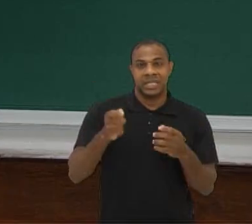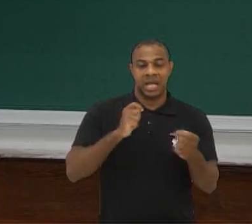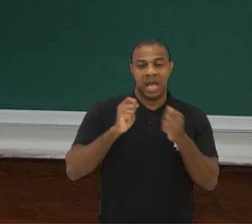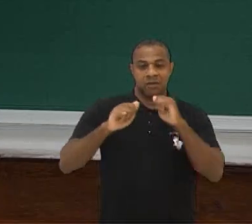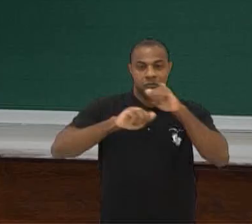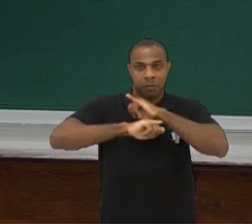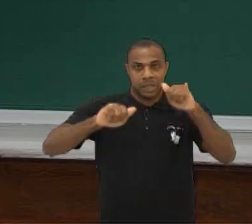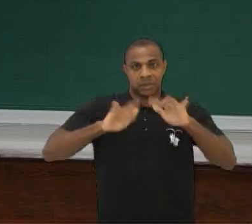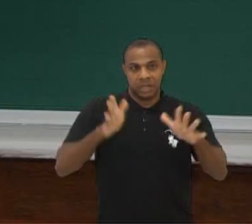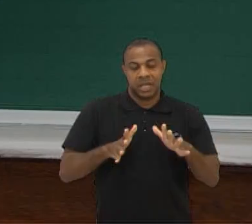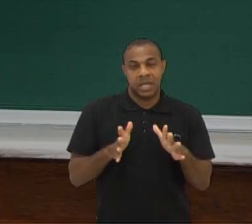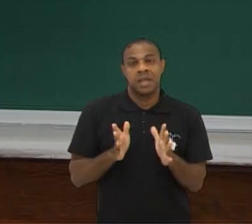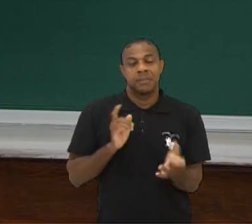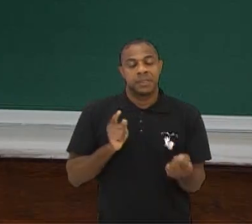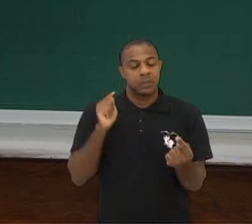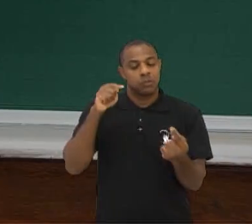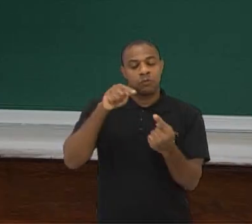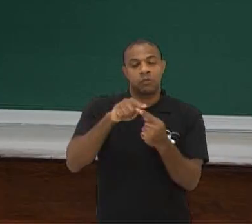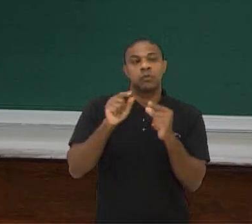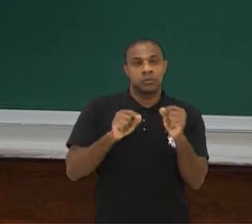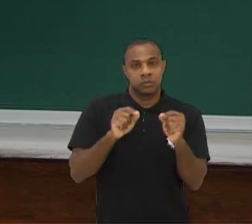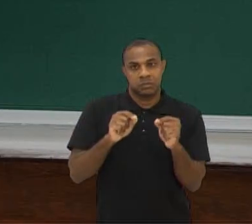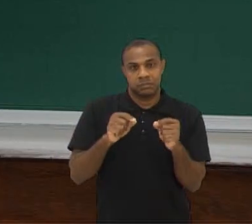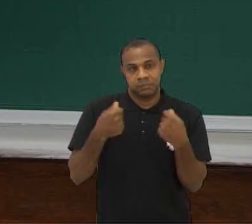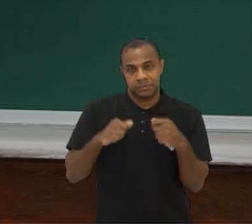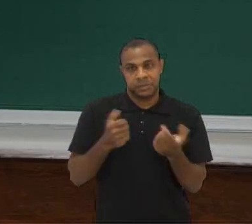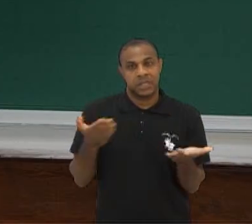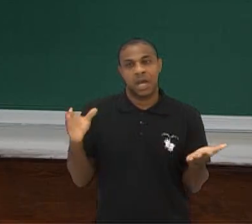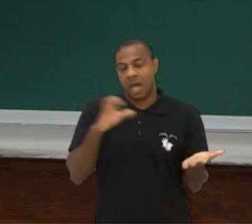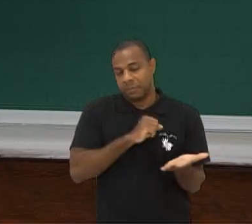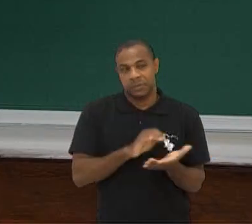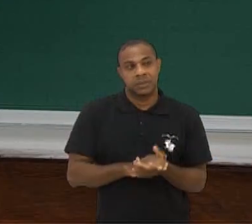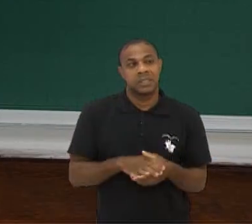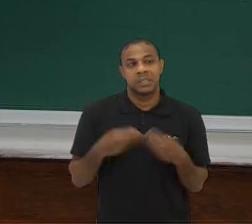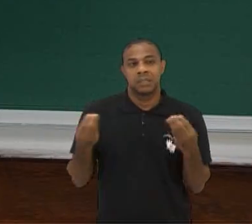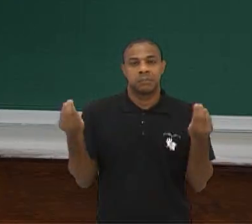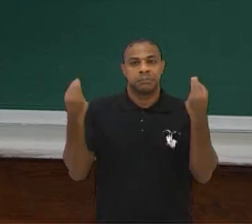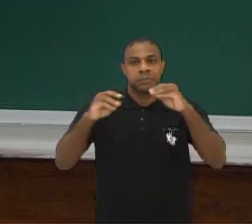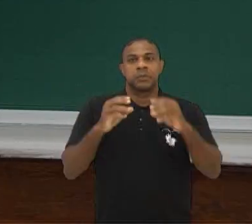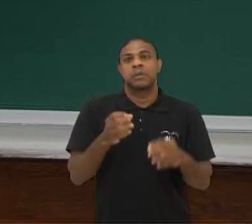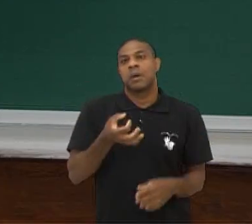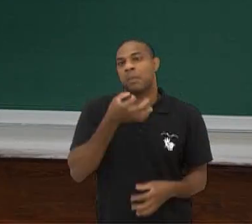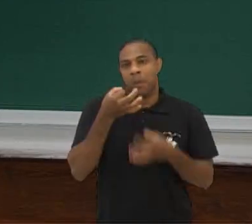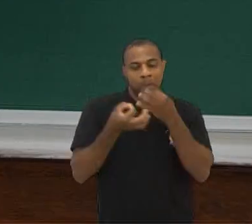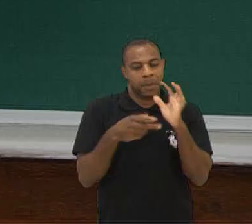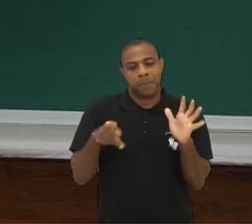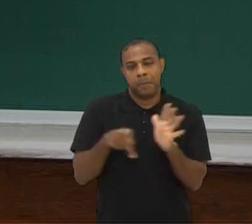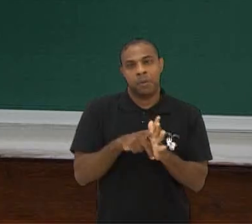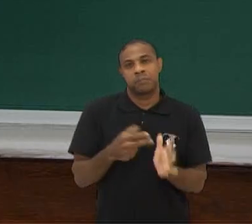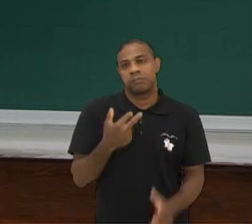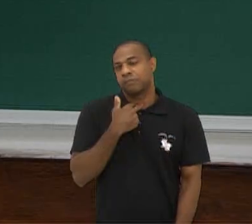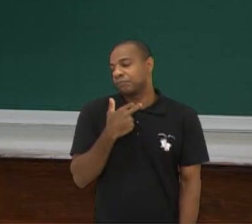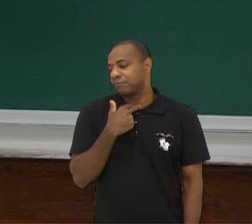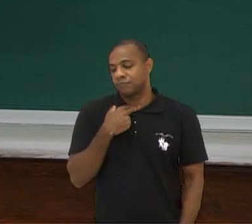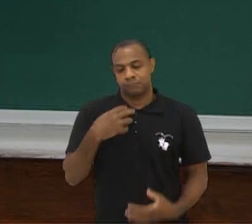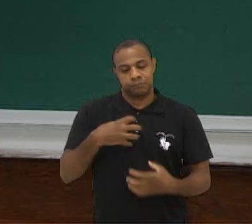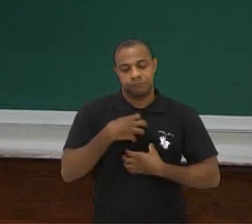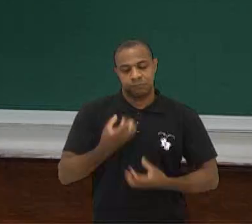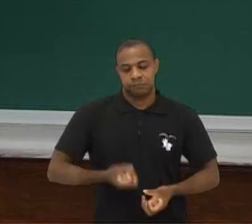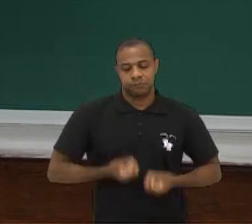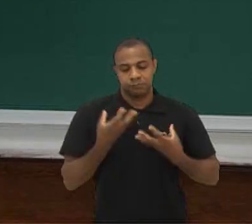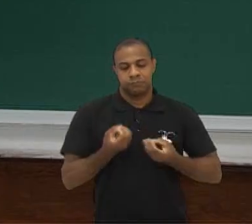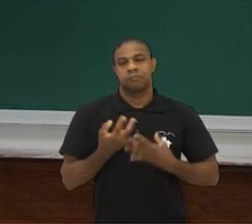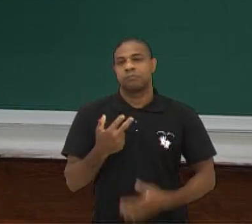objetiva. Então, ele narra com precisão os fatos, sem estar colocando ali muito as suas impressões sensoriais, os seus sentimentos e a